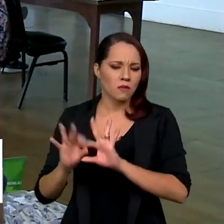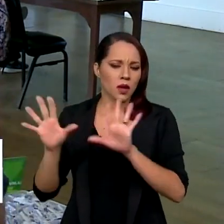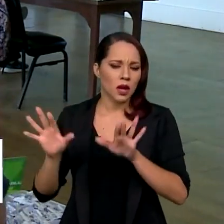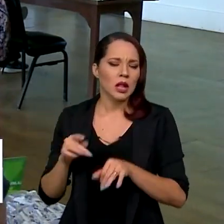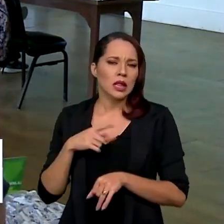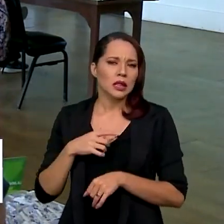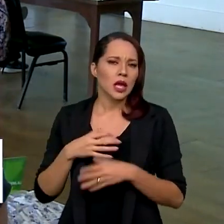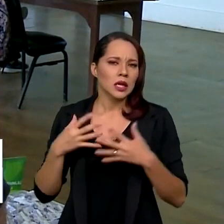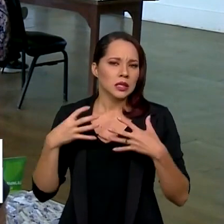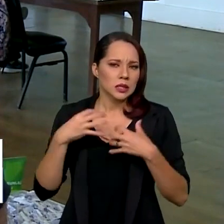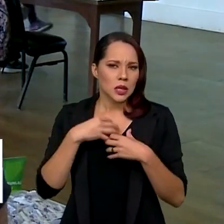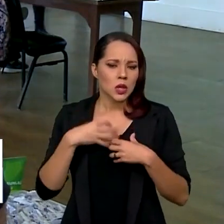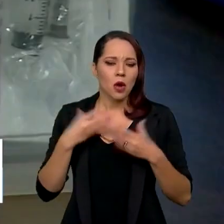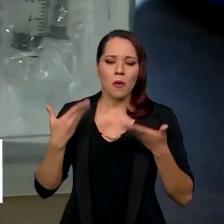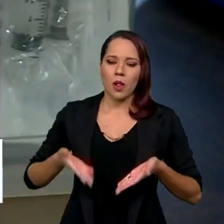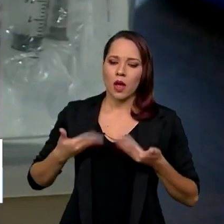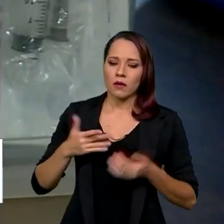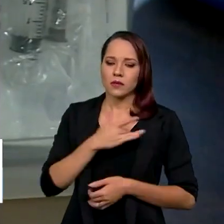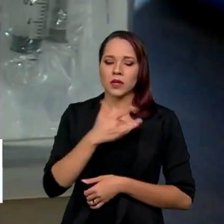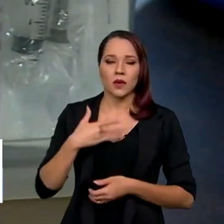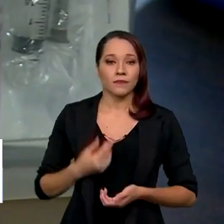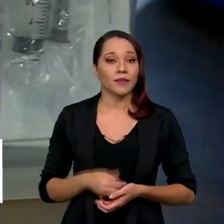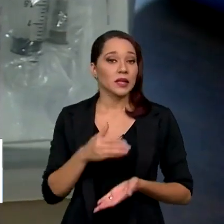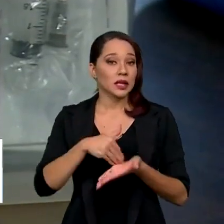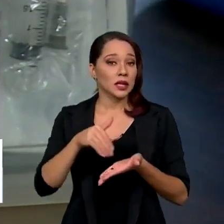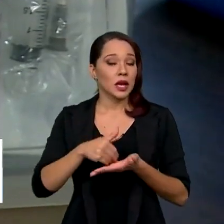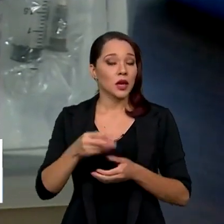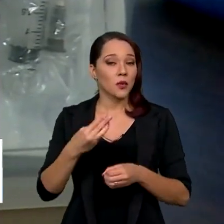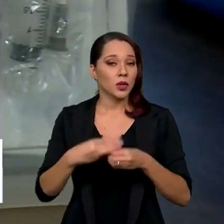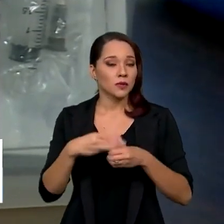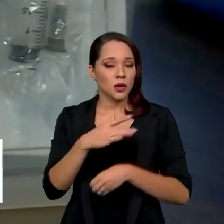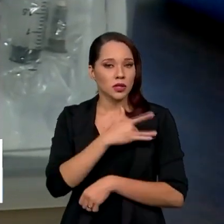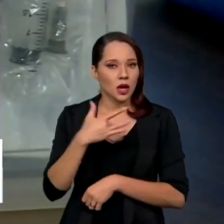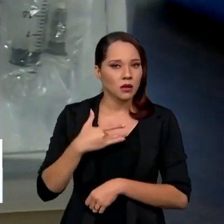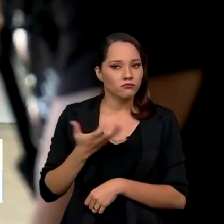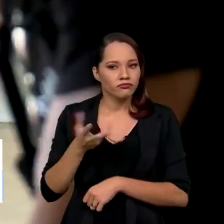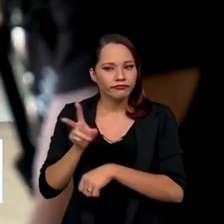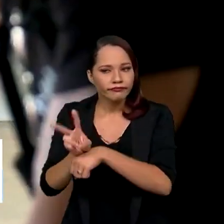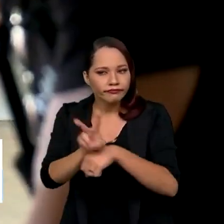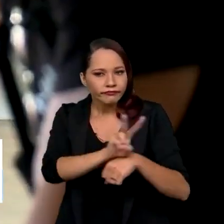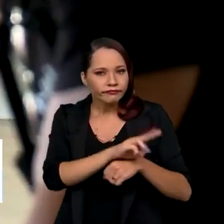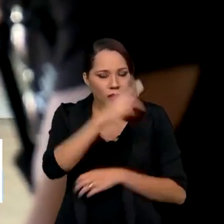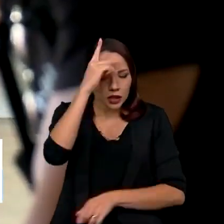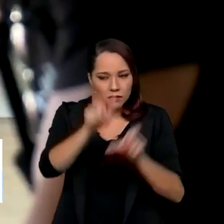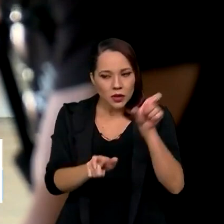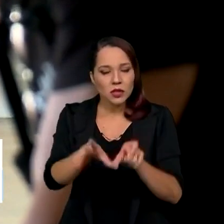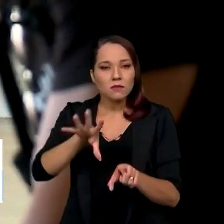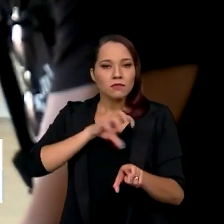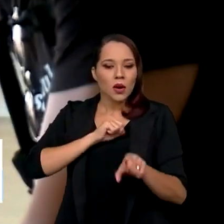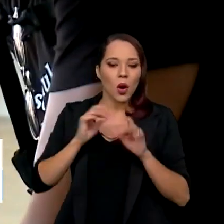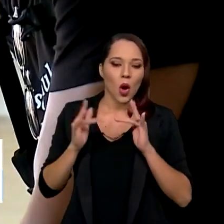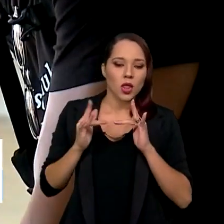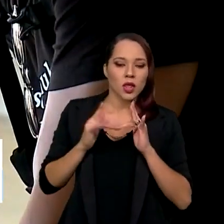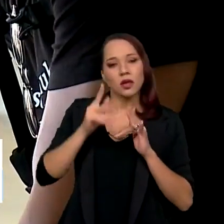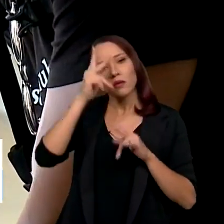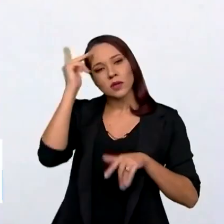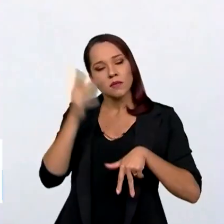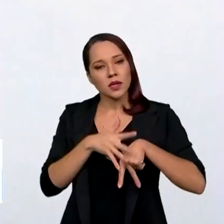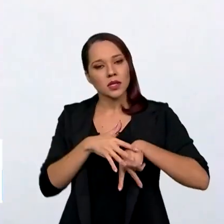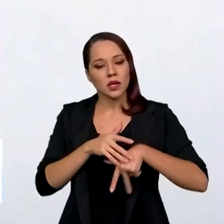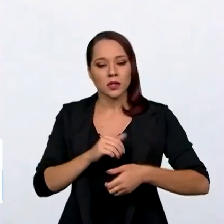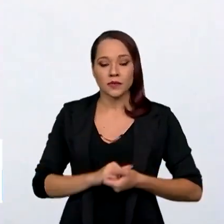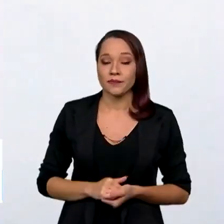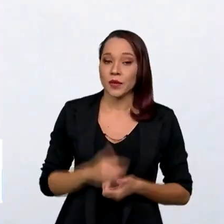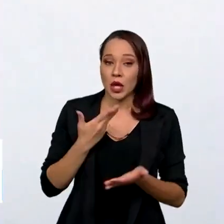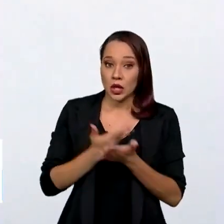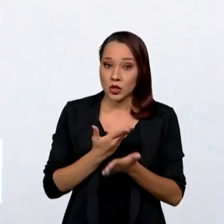sintomas leves de saúde. A Secretaria Municipal de Saúde pretende monitorar as pessoas que tiveram contato com os pacientes.